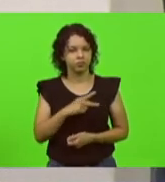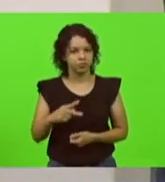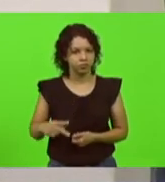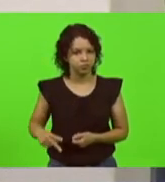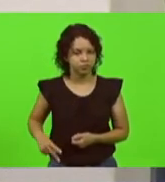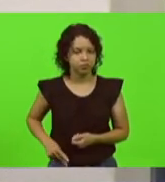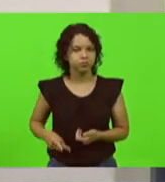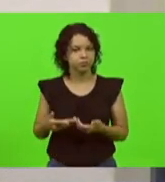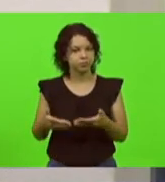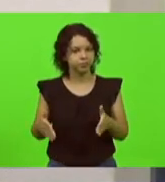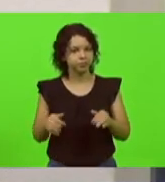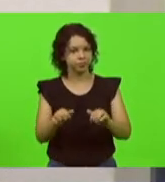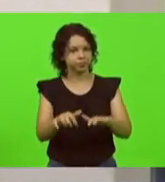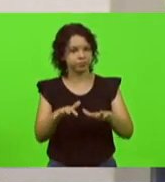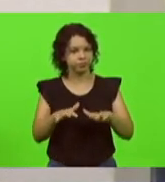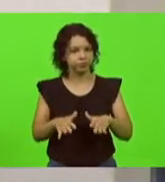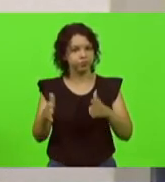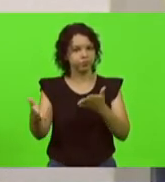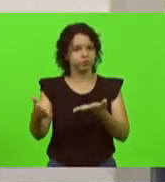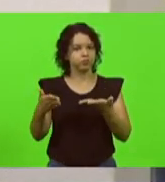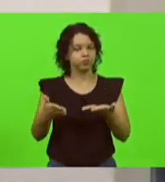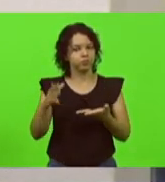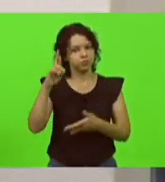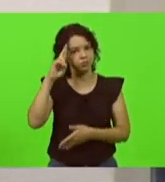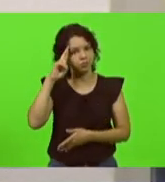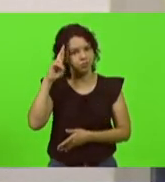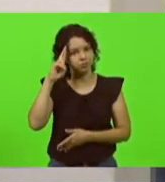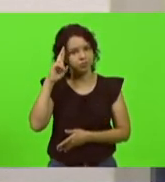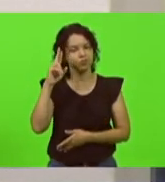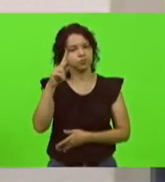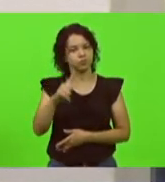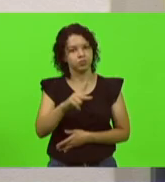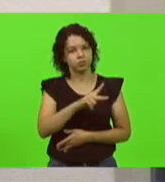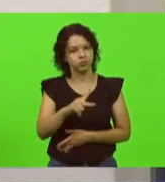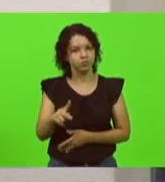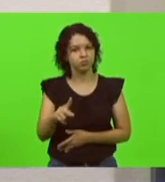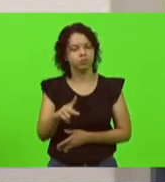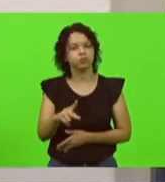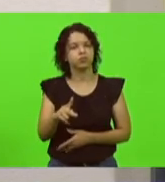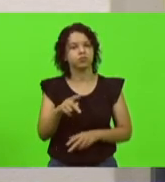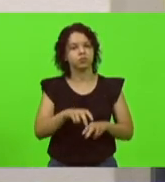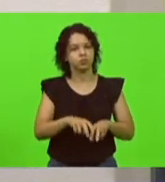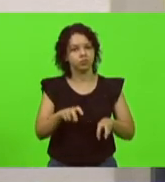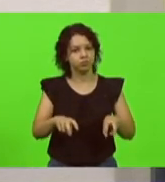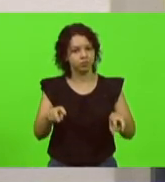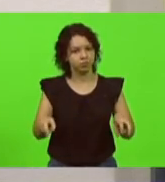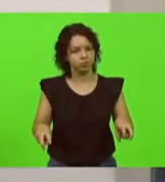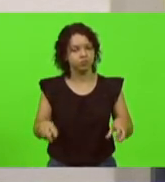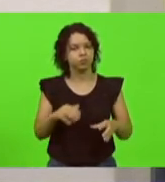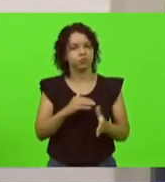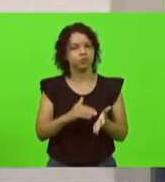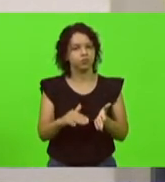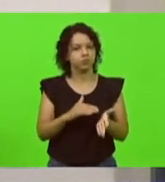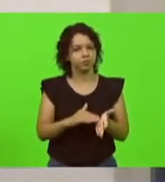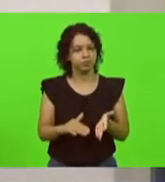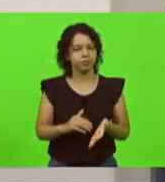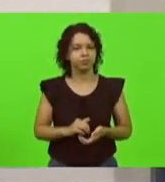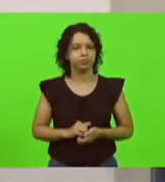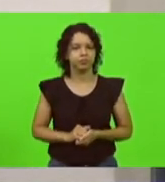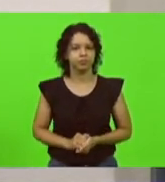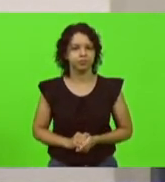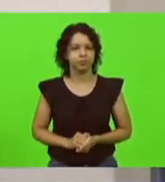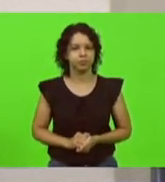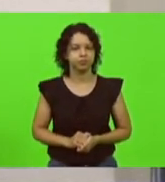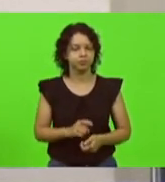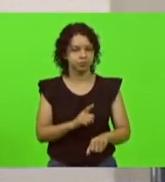os senhores deputados Ricardo Alba e padre Pedro Baldiceira para secretariarem a mesa. Logo após, o senhor presidente abriu o prazo de 3 minutos para